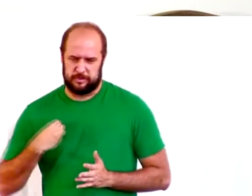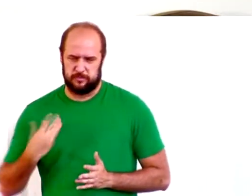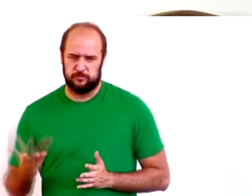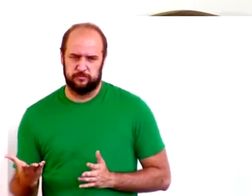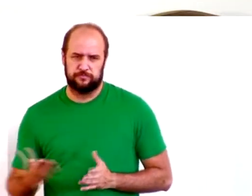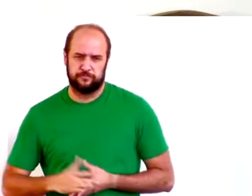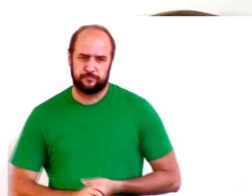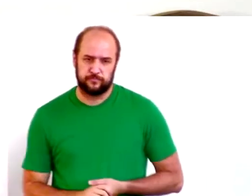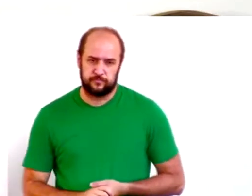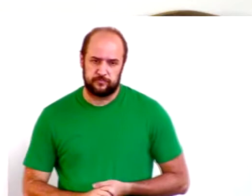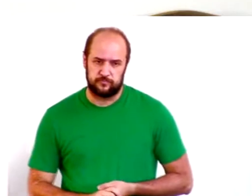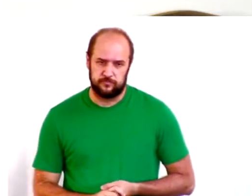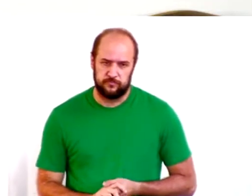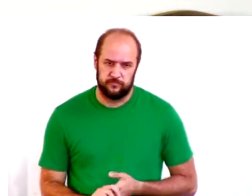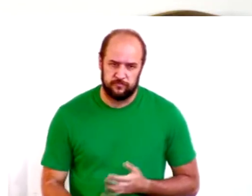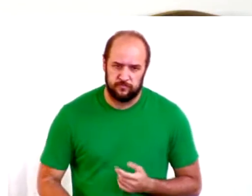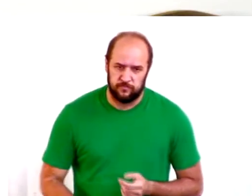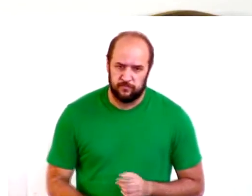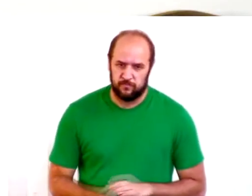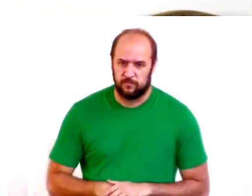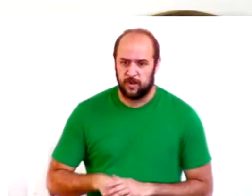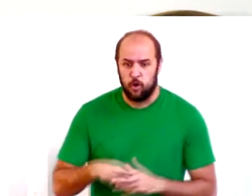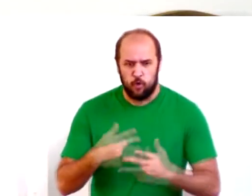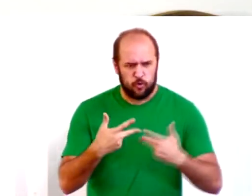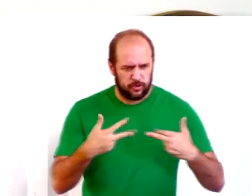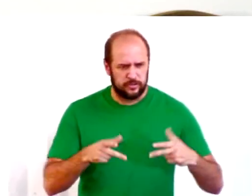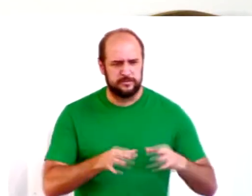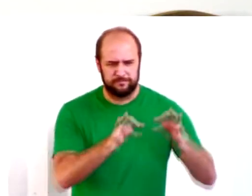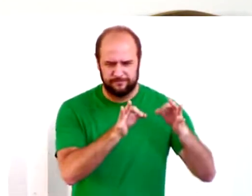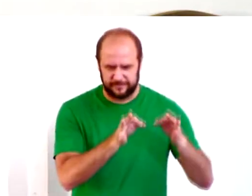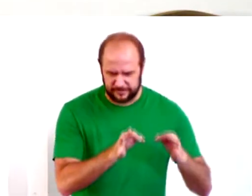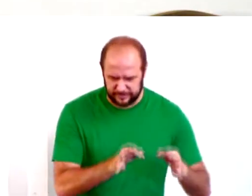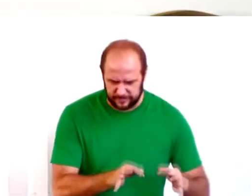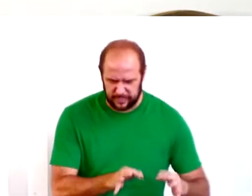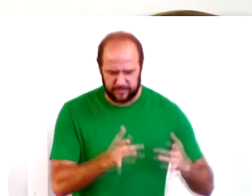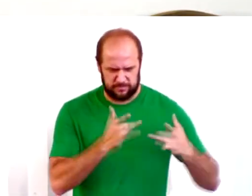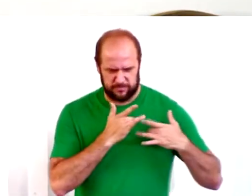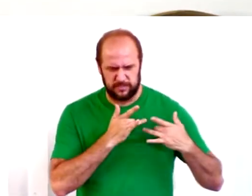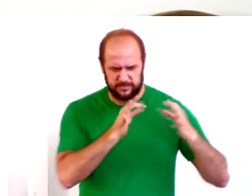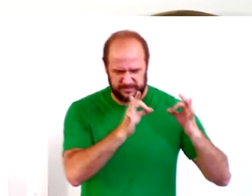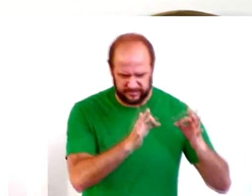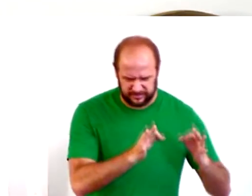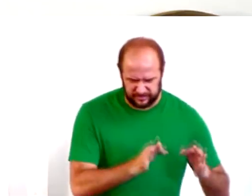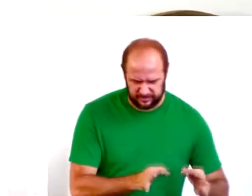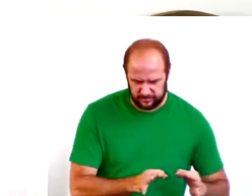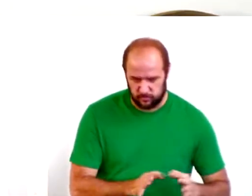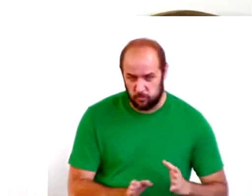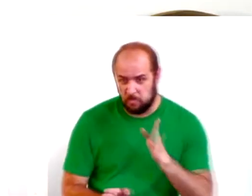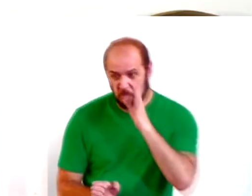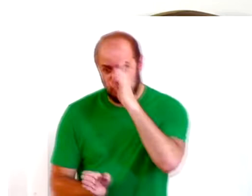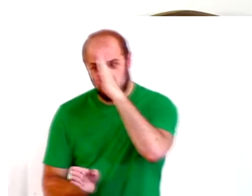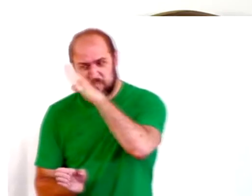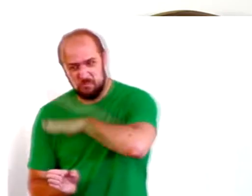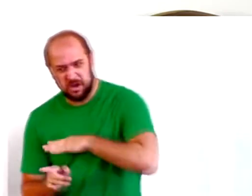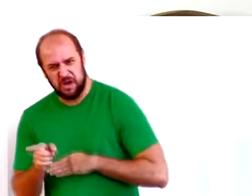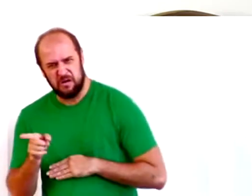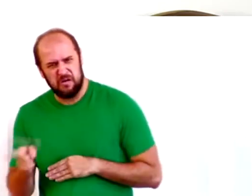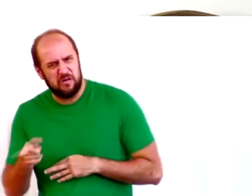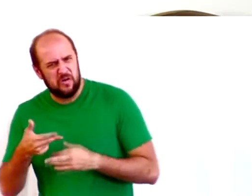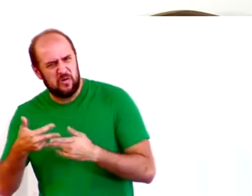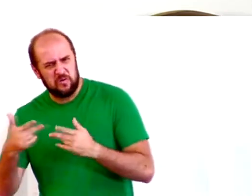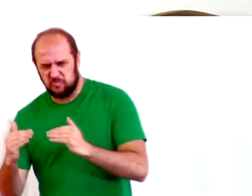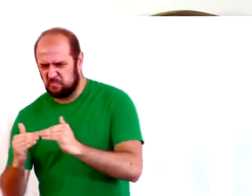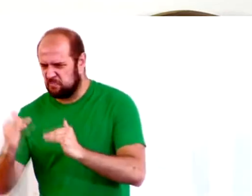é o oposto da equidade, das coisas certas, das coisas adequadas. A iniquidade é quando a